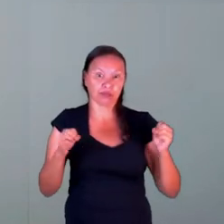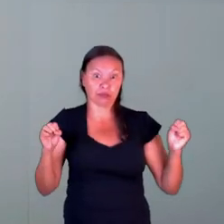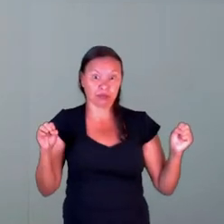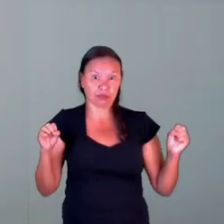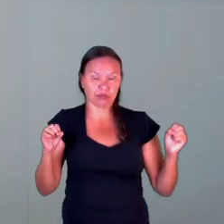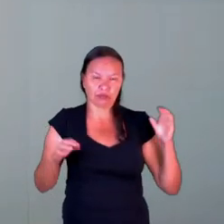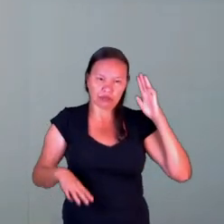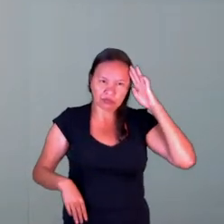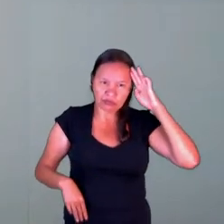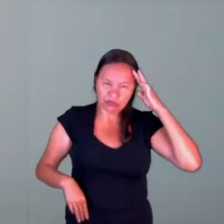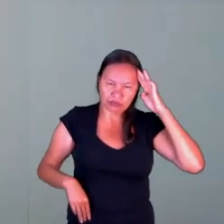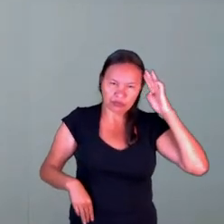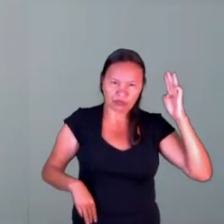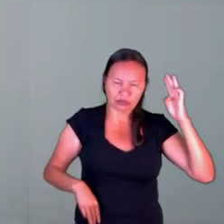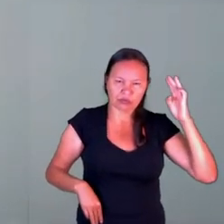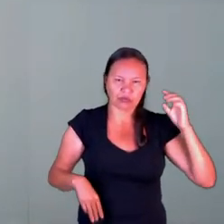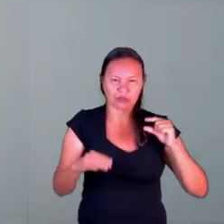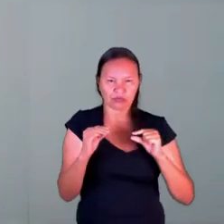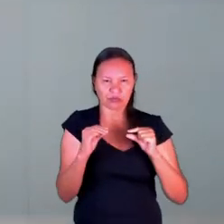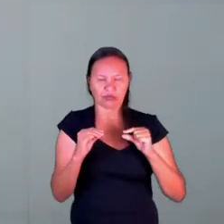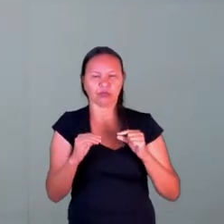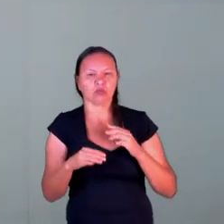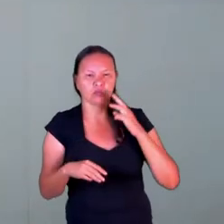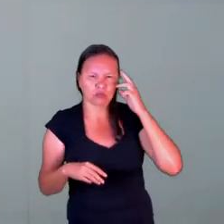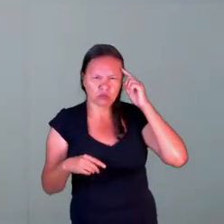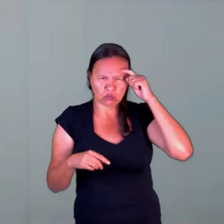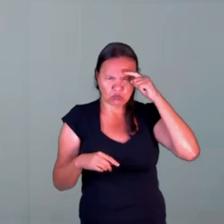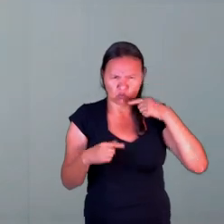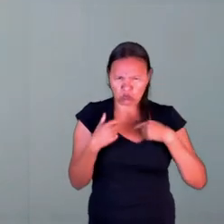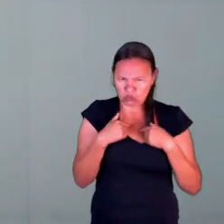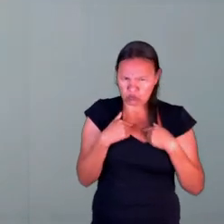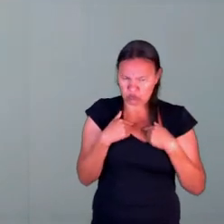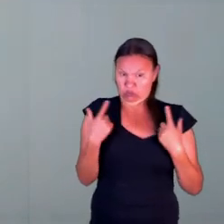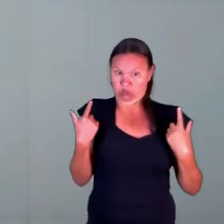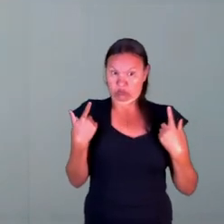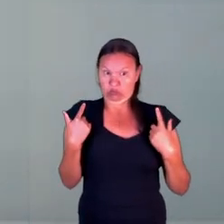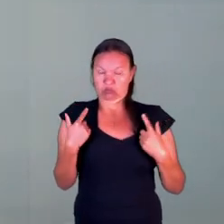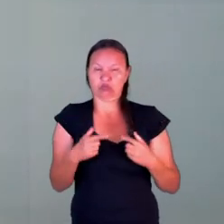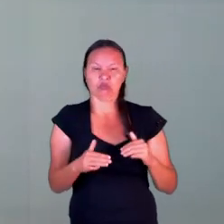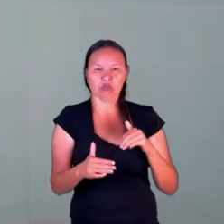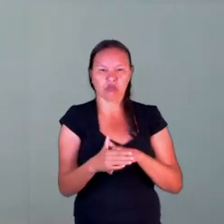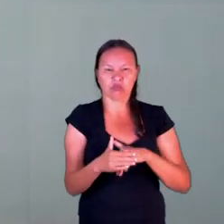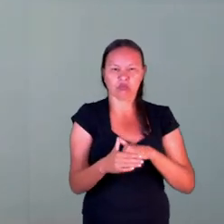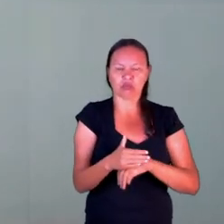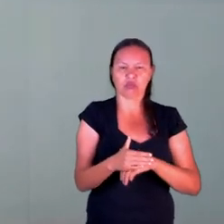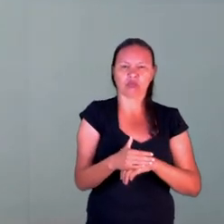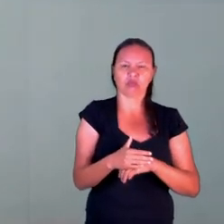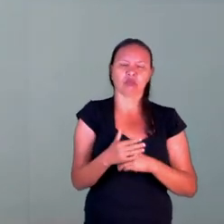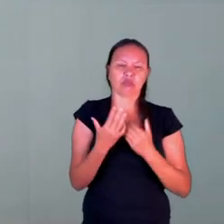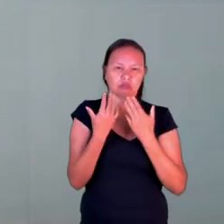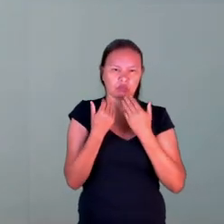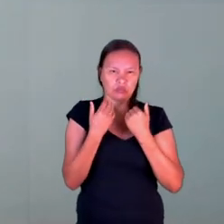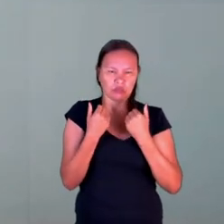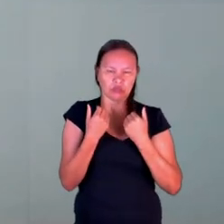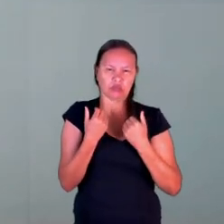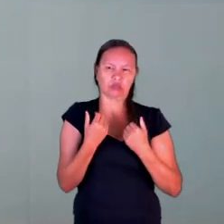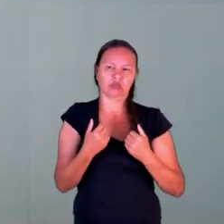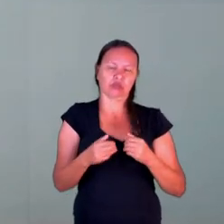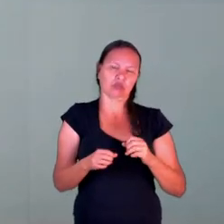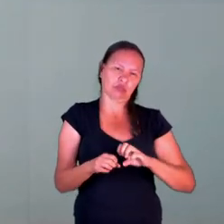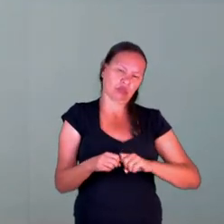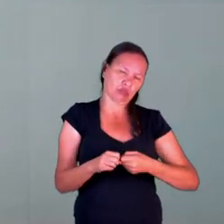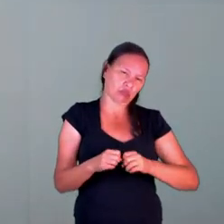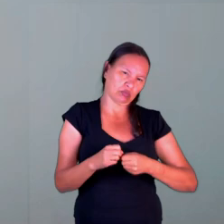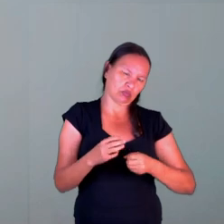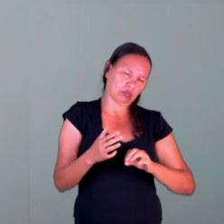vocês sabem eu descobrir esse ano eu fiquei aterrorizado por exemplo eh embutidos de proteínas processado Ultra processados